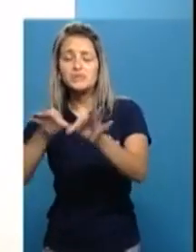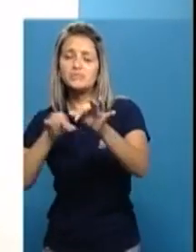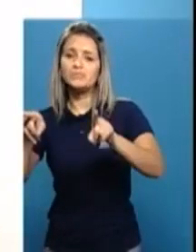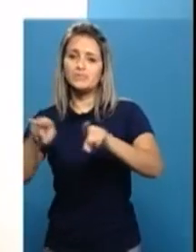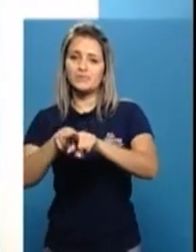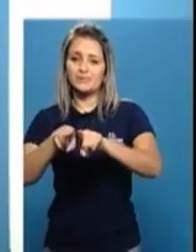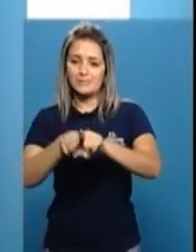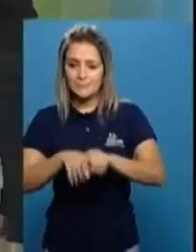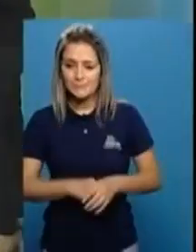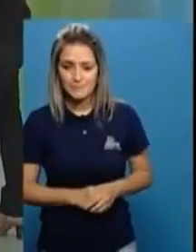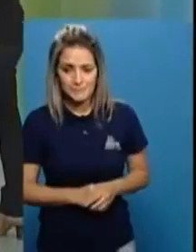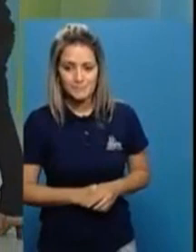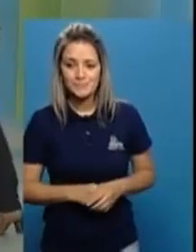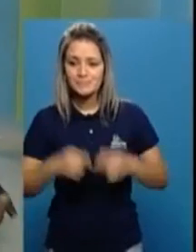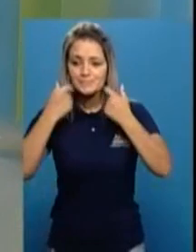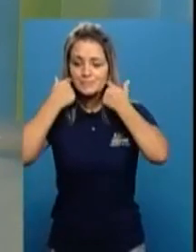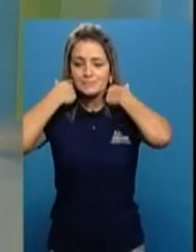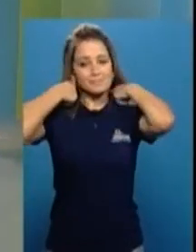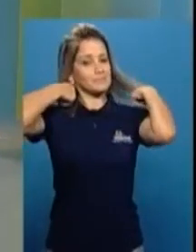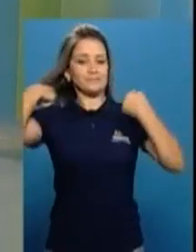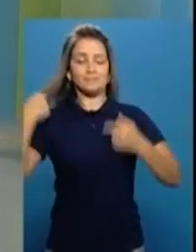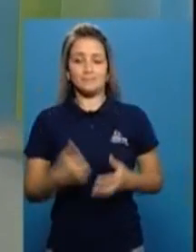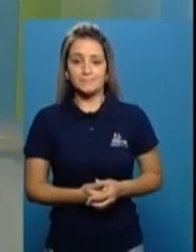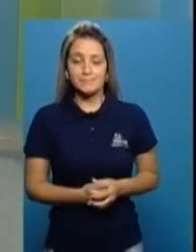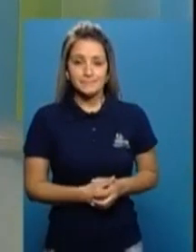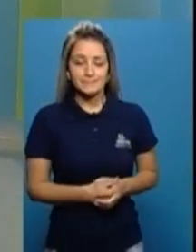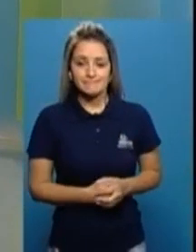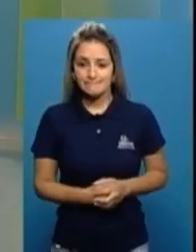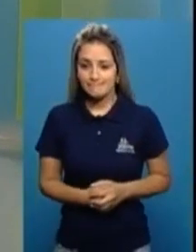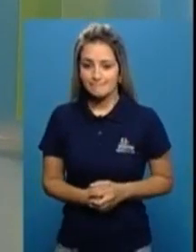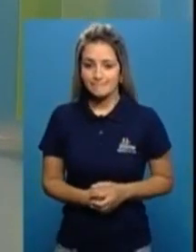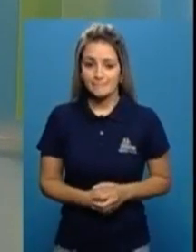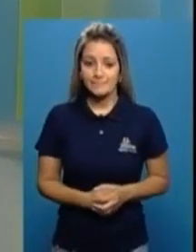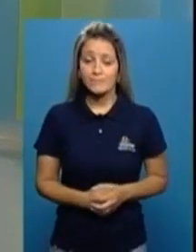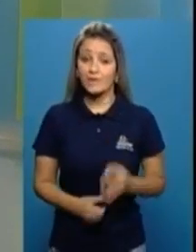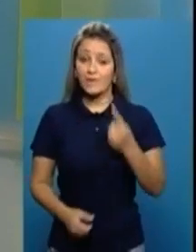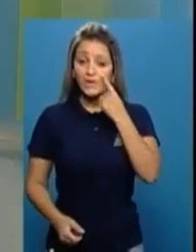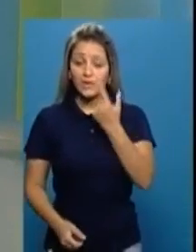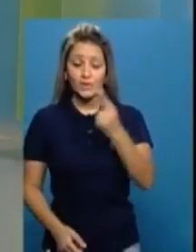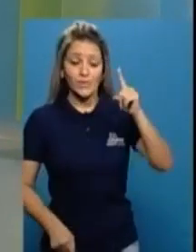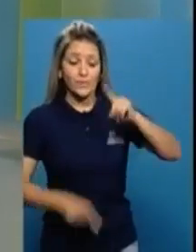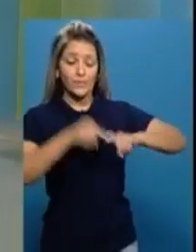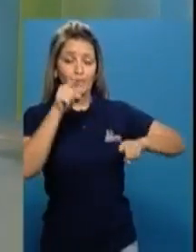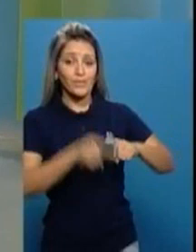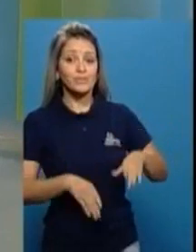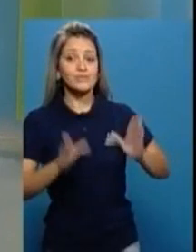projetos. Temos aqui deste outro lado, no nosso esquema, os